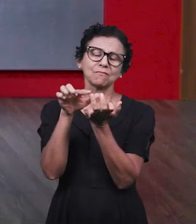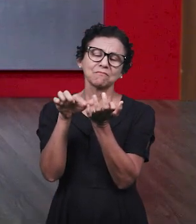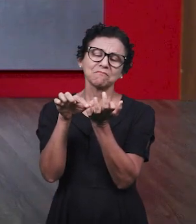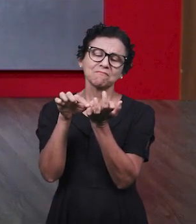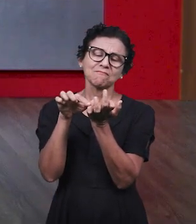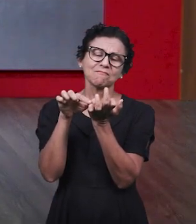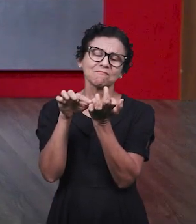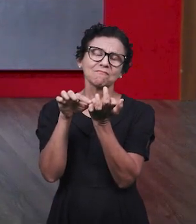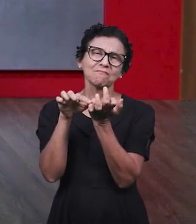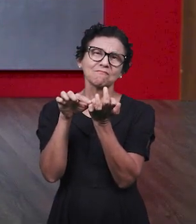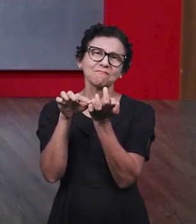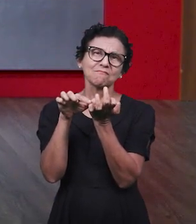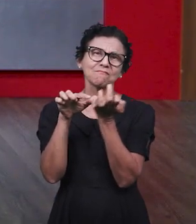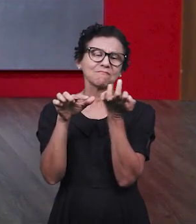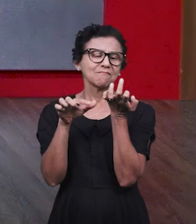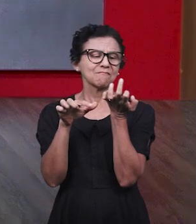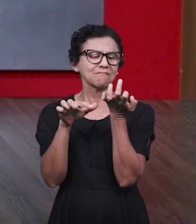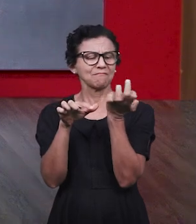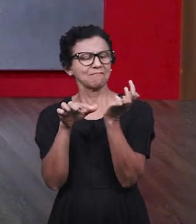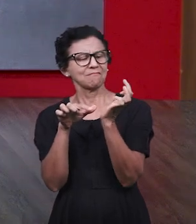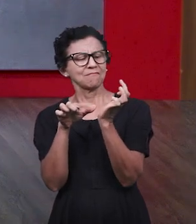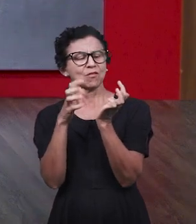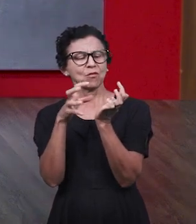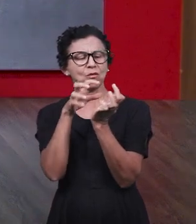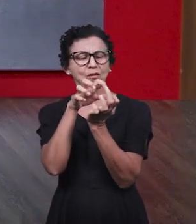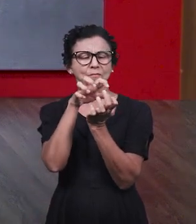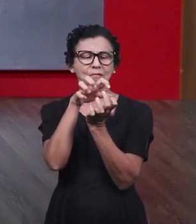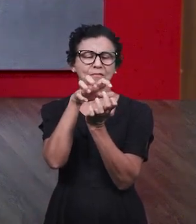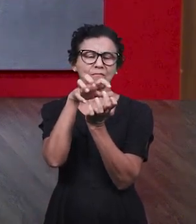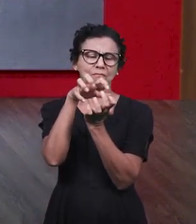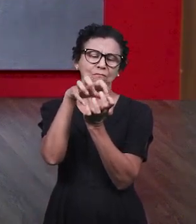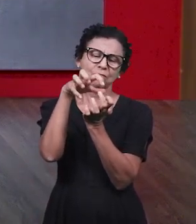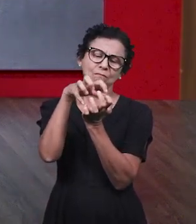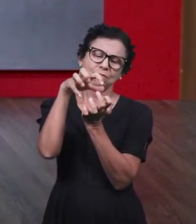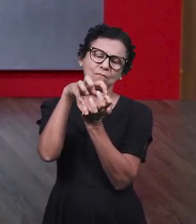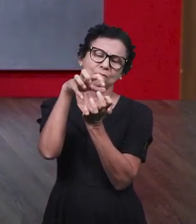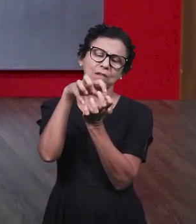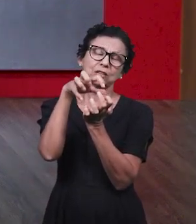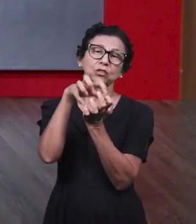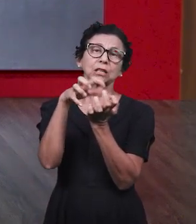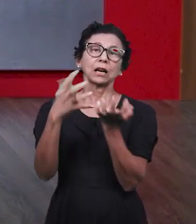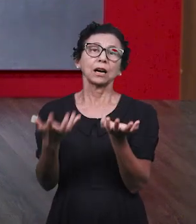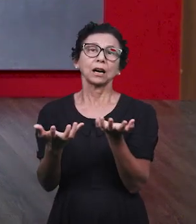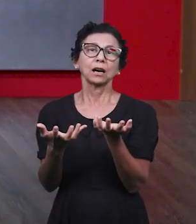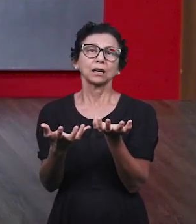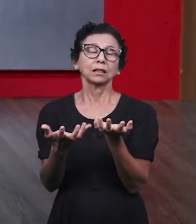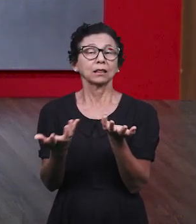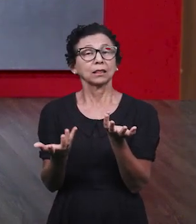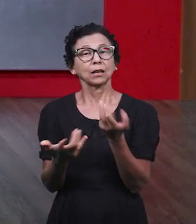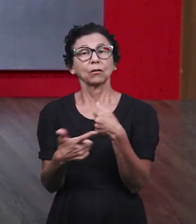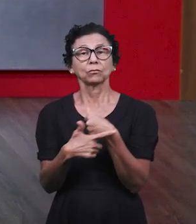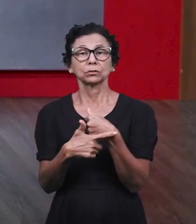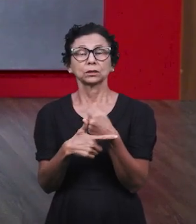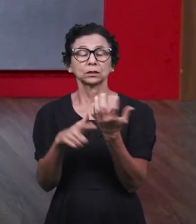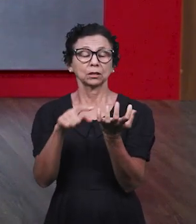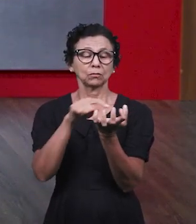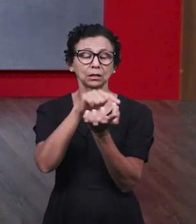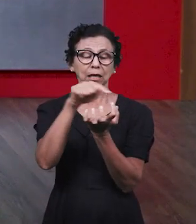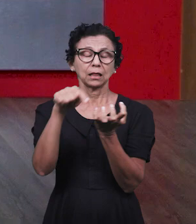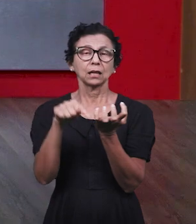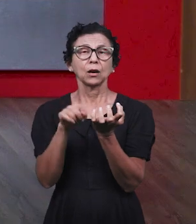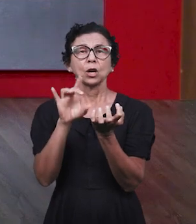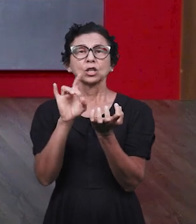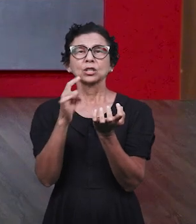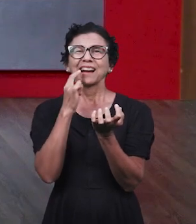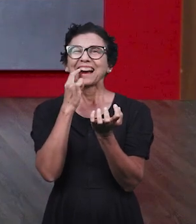Com certeza. A ausência desses dentes vai prejudicar exatamente por conta de que cada dente tem a sua função, né? Então,